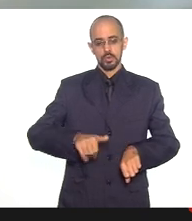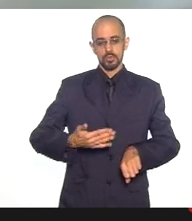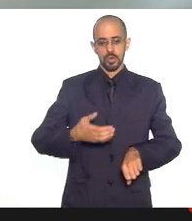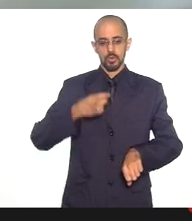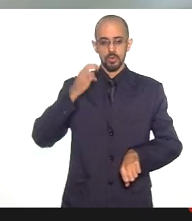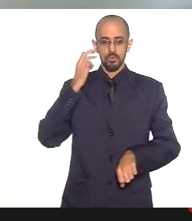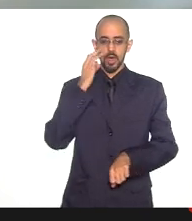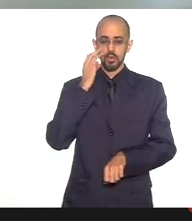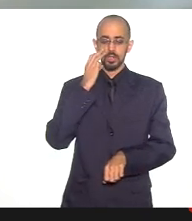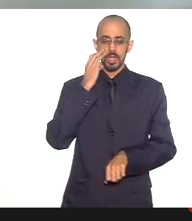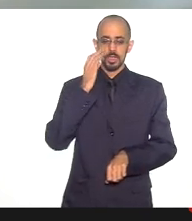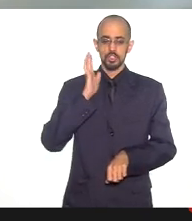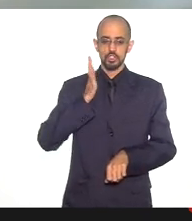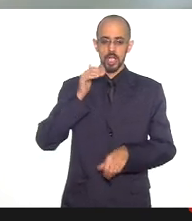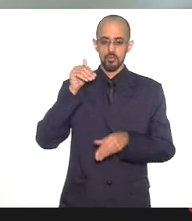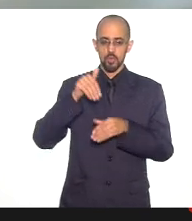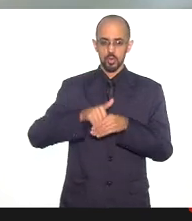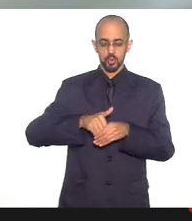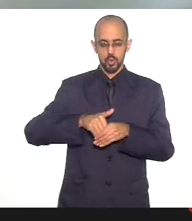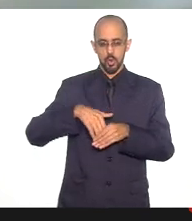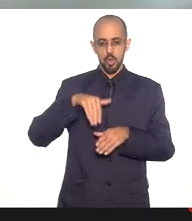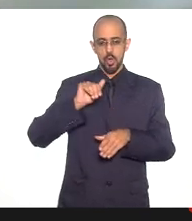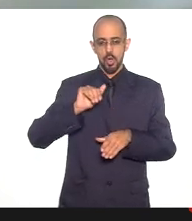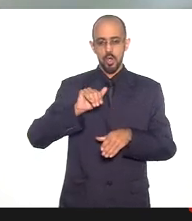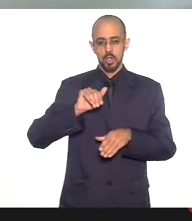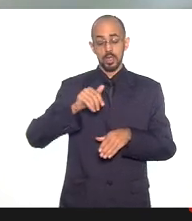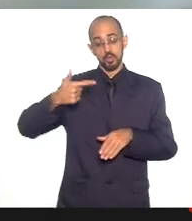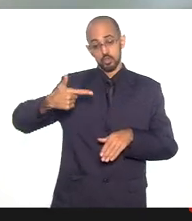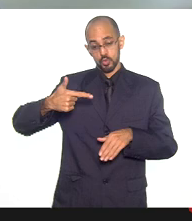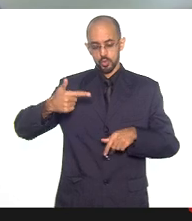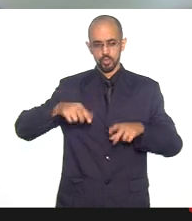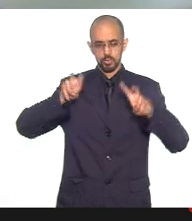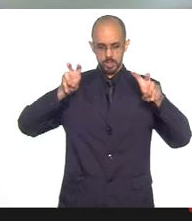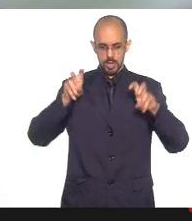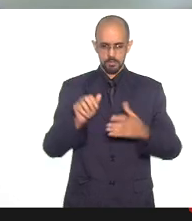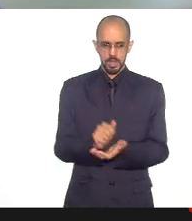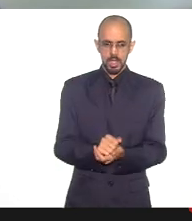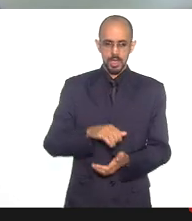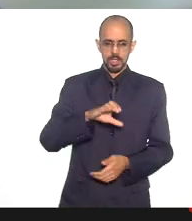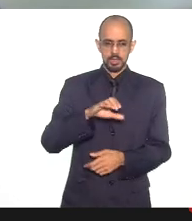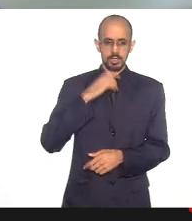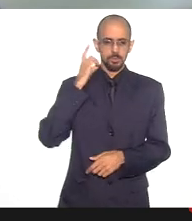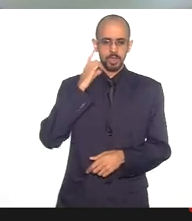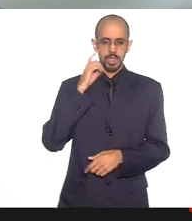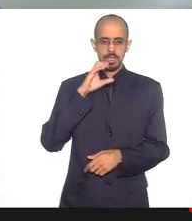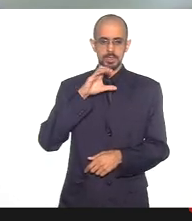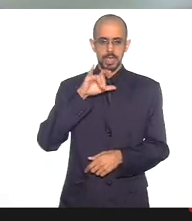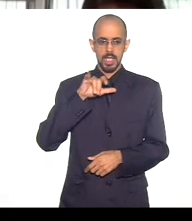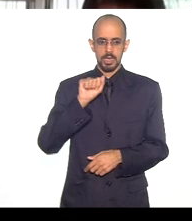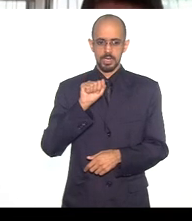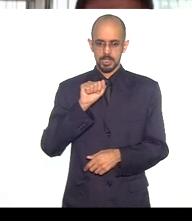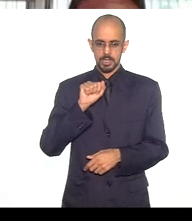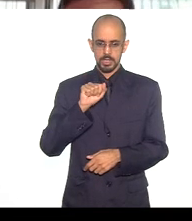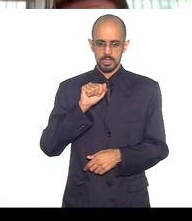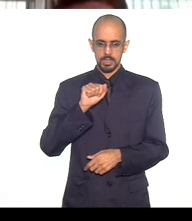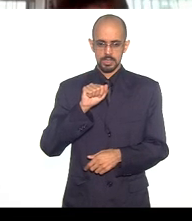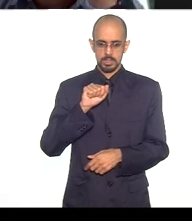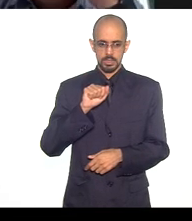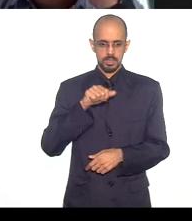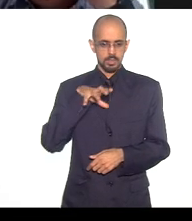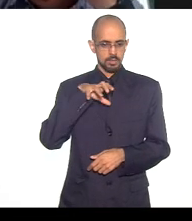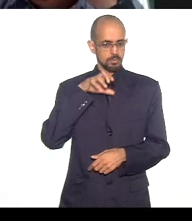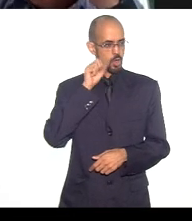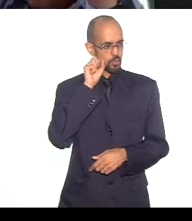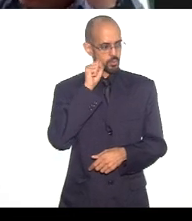votou, mas deputada Célia Jordão, a senhora está me ouvindo, deputada Célia Jordão? Estou ouvindo